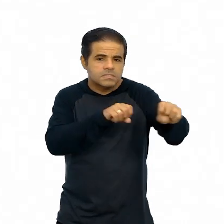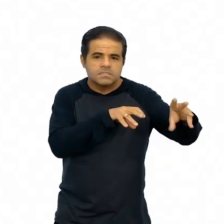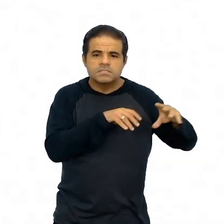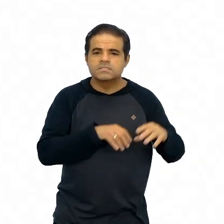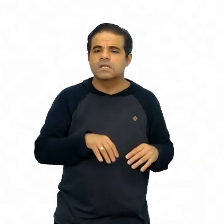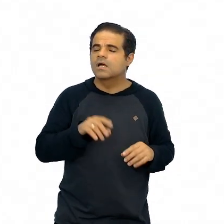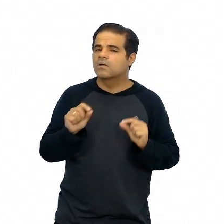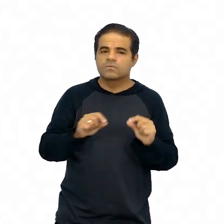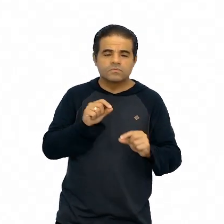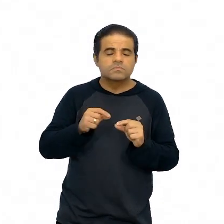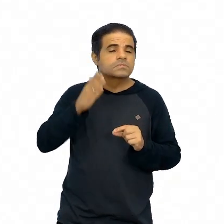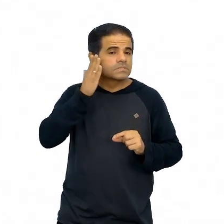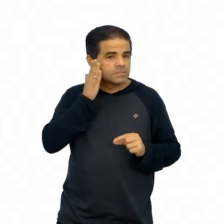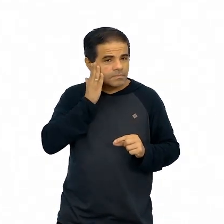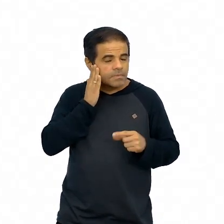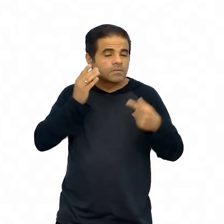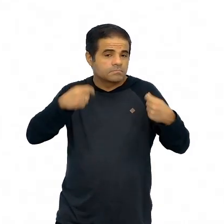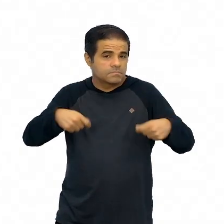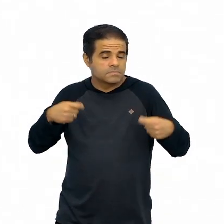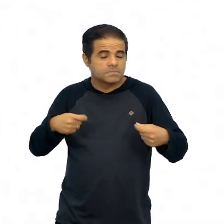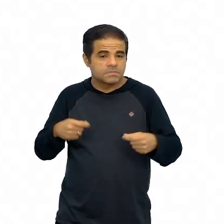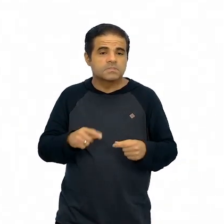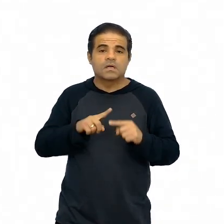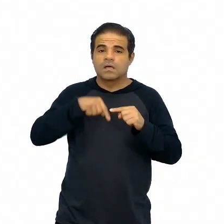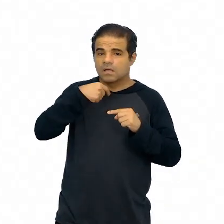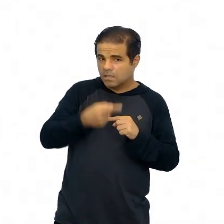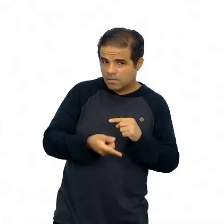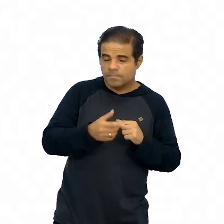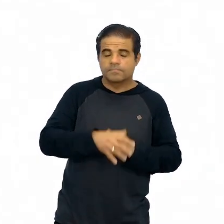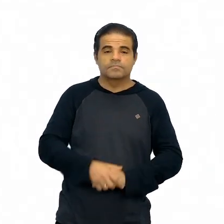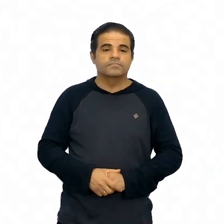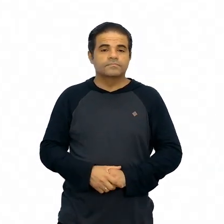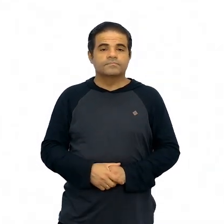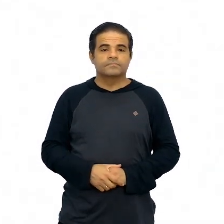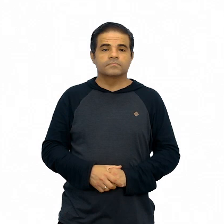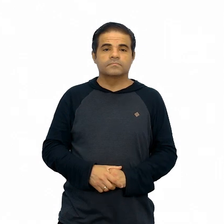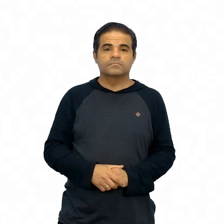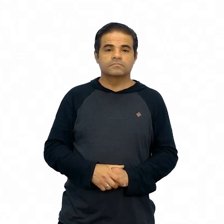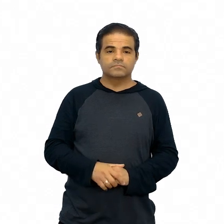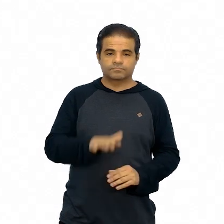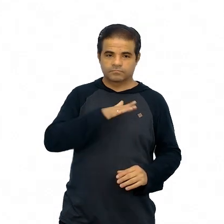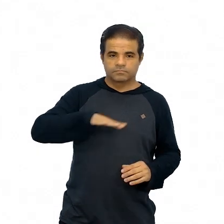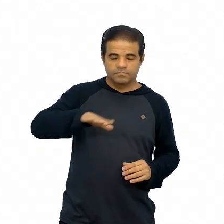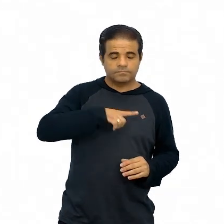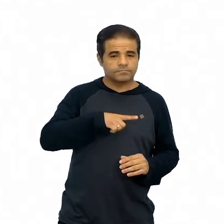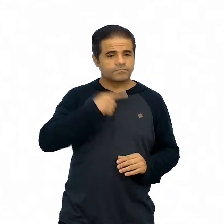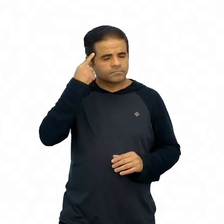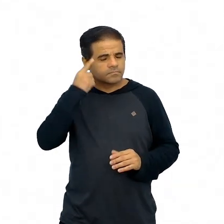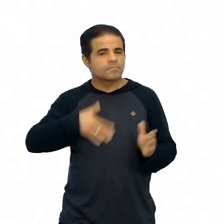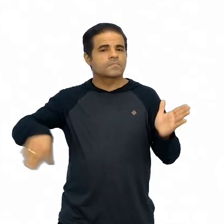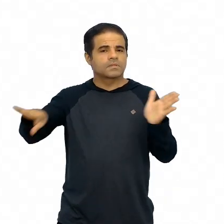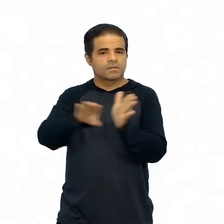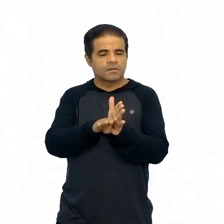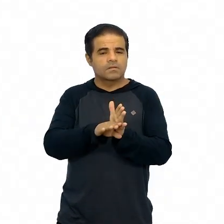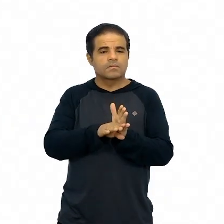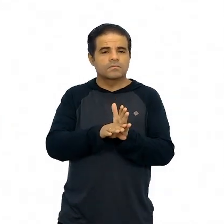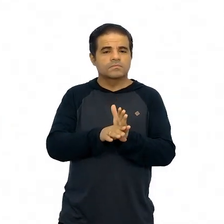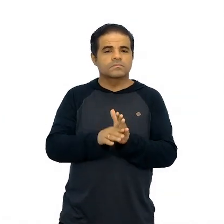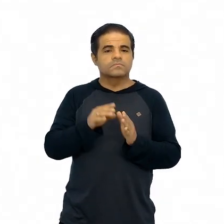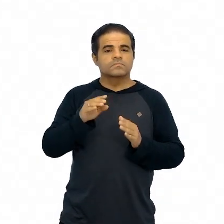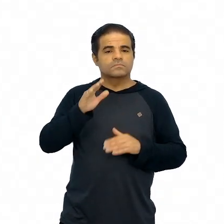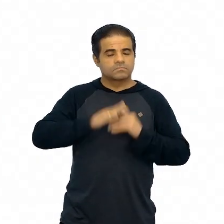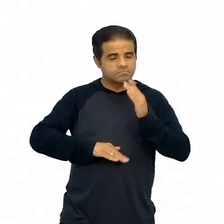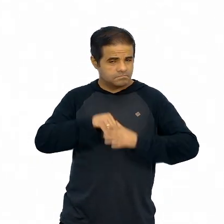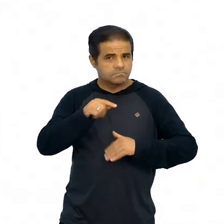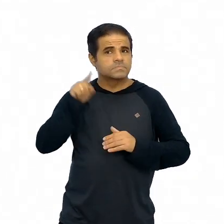que forma eu preciso fazer isso. A Débora e o grupo dela pegou que o Schumann tinha